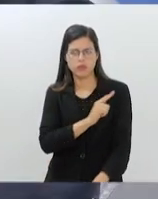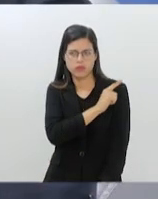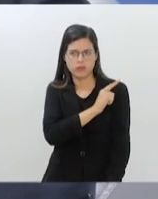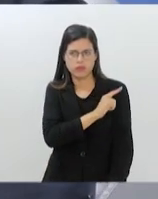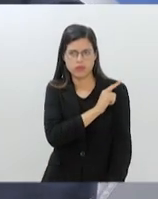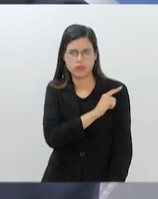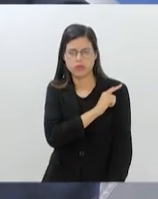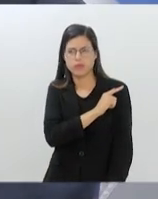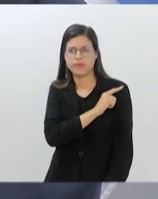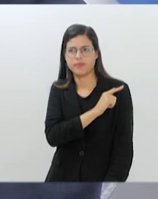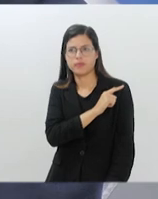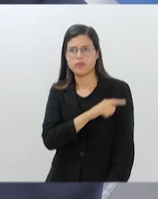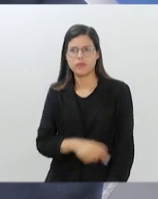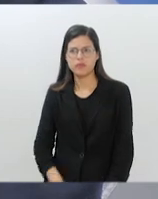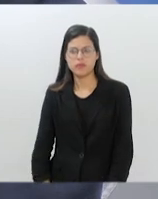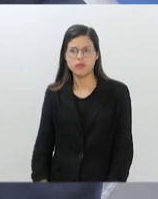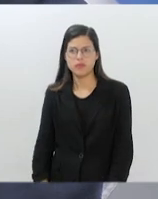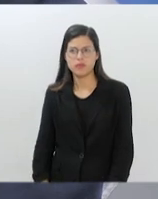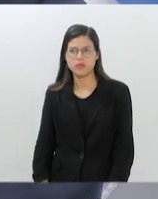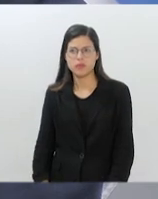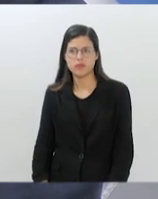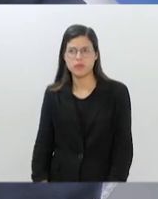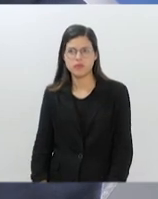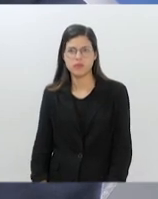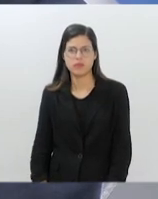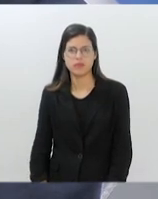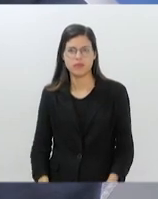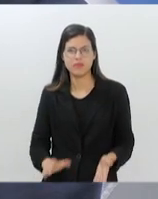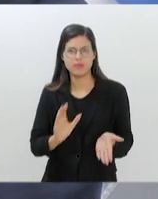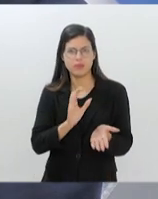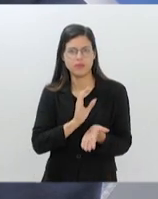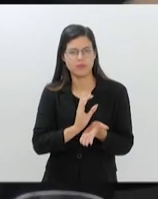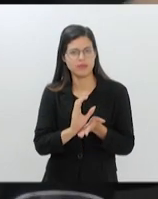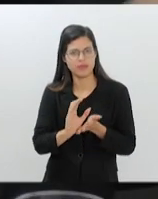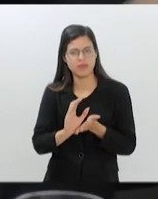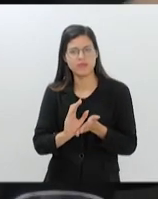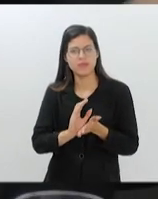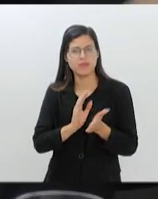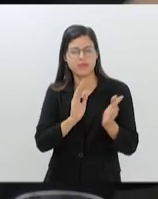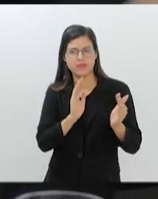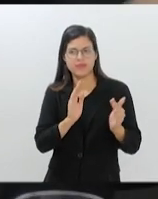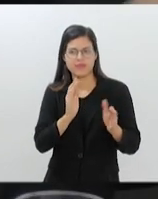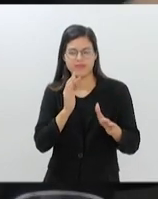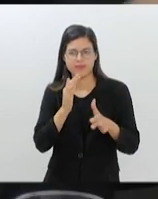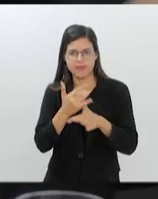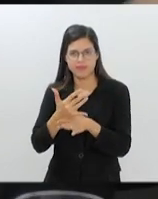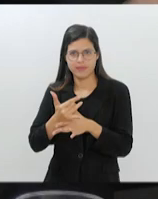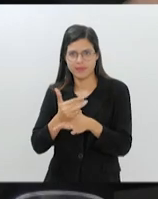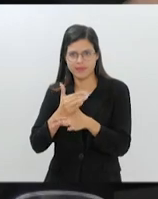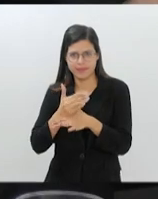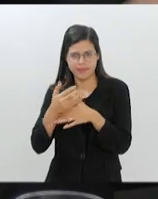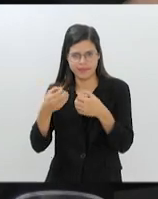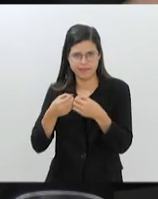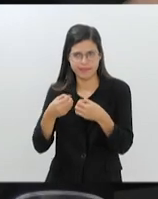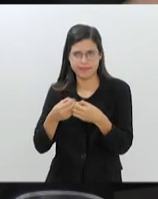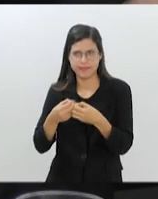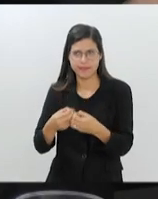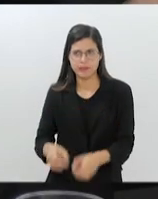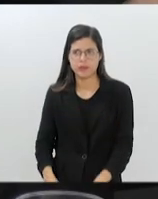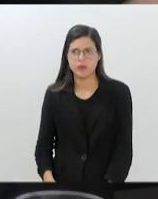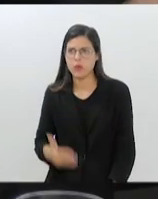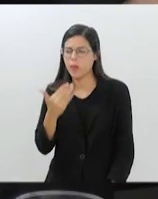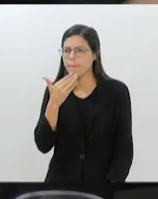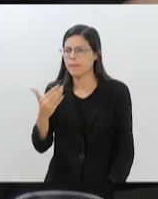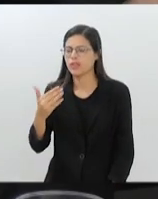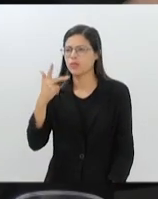senhora a senhora patrocina a cidade vizinha não isso foi isso chegou para isso teve algum pedido político